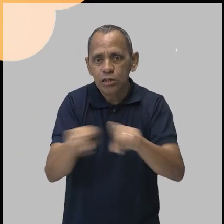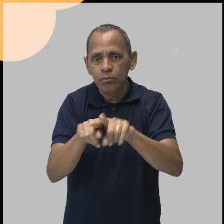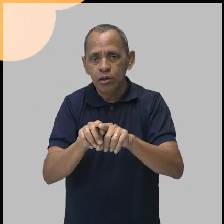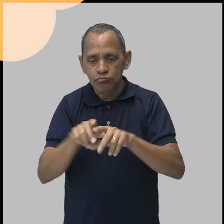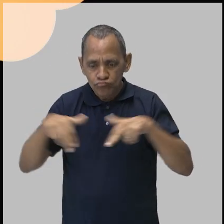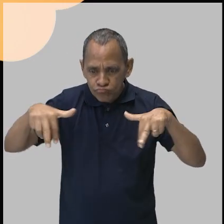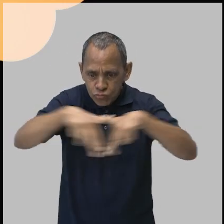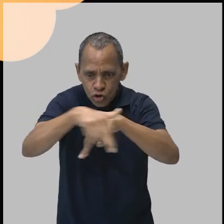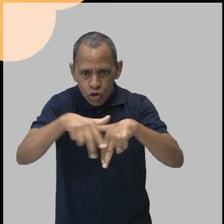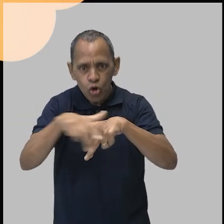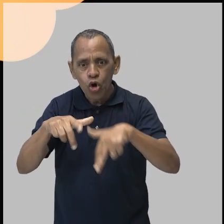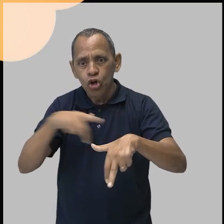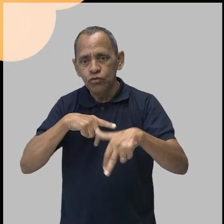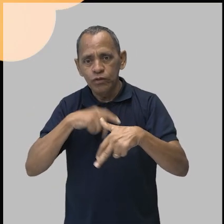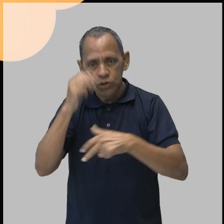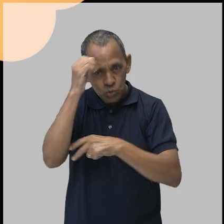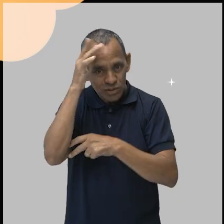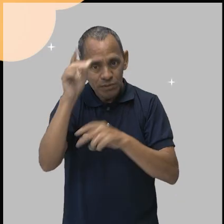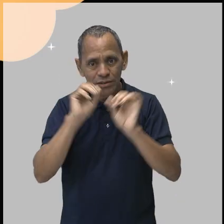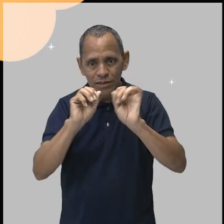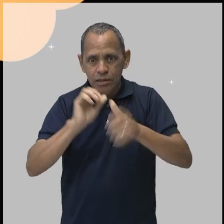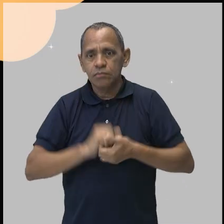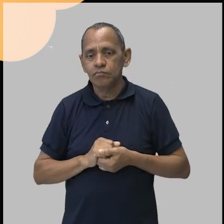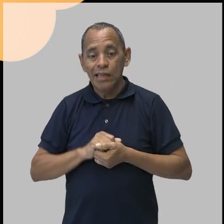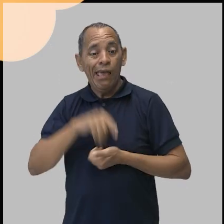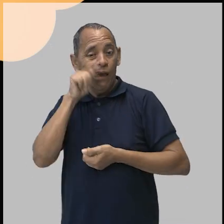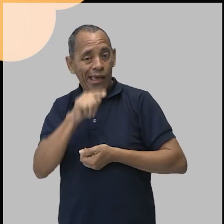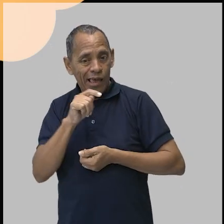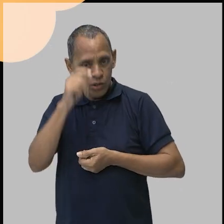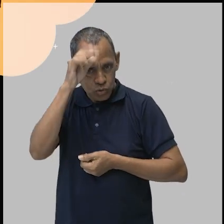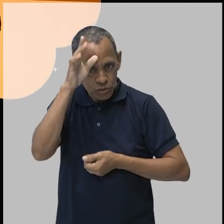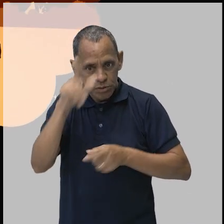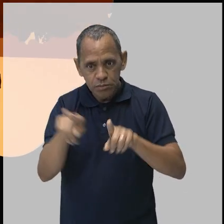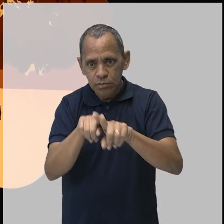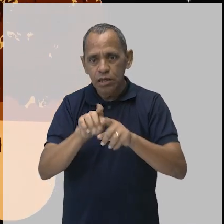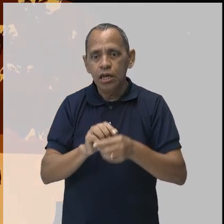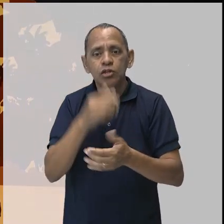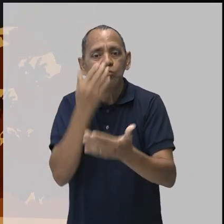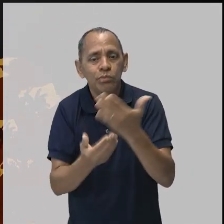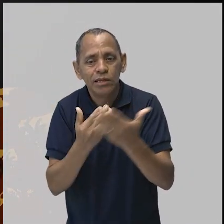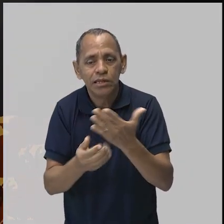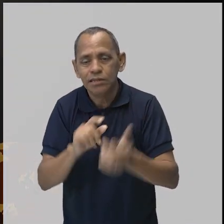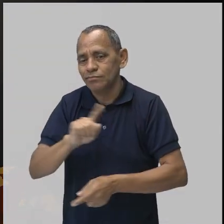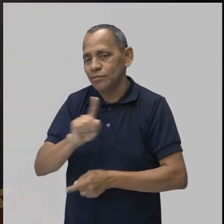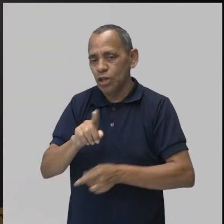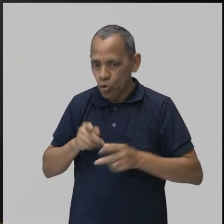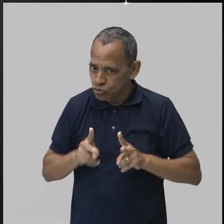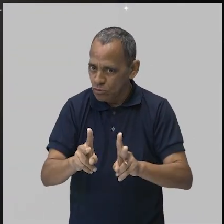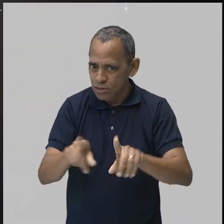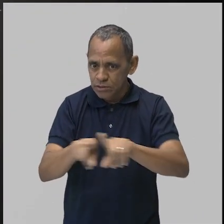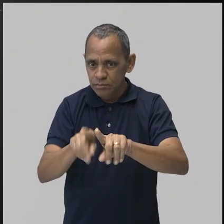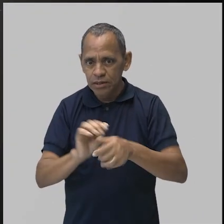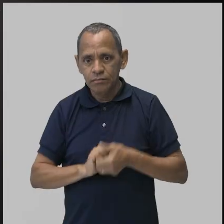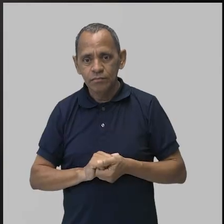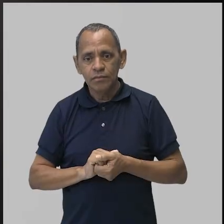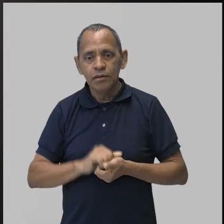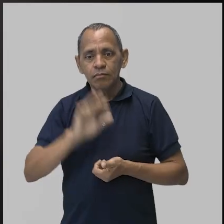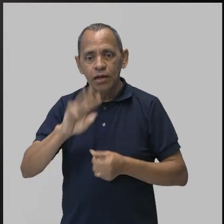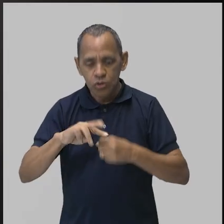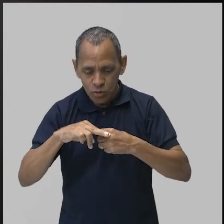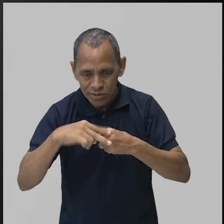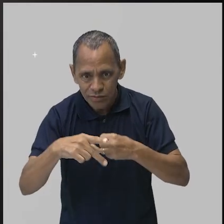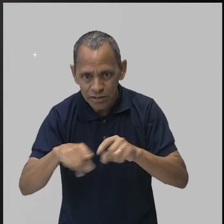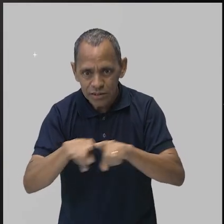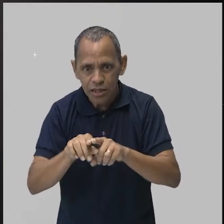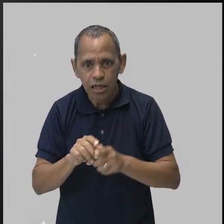todos tivessem conhecimento e que esse conhecimento não se perdesse. Para isso, Nhamandu criou